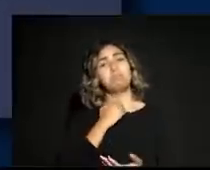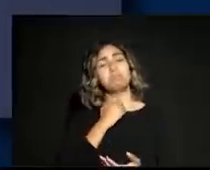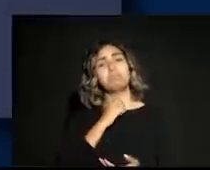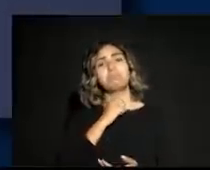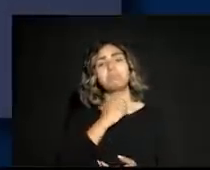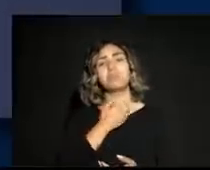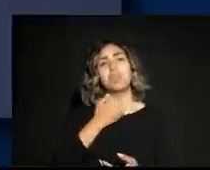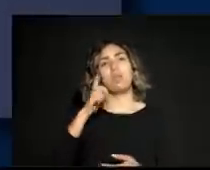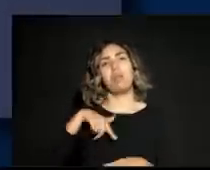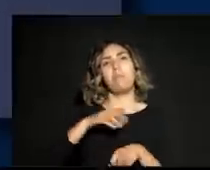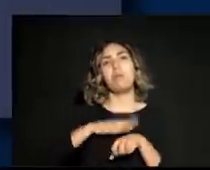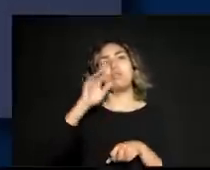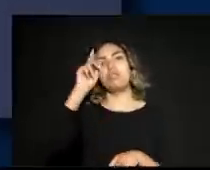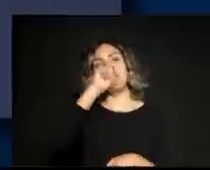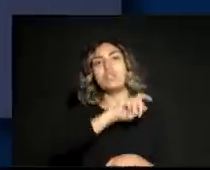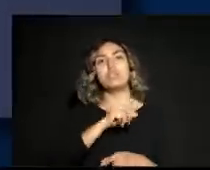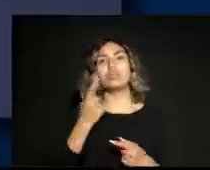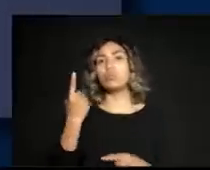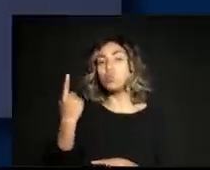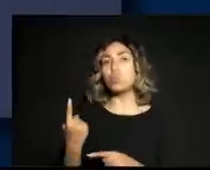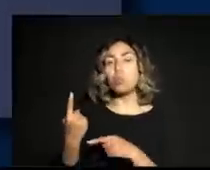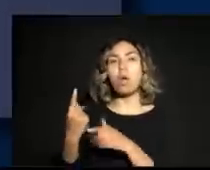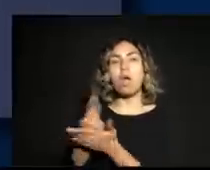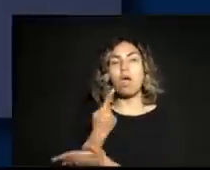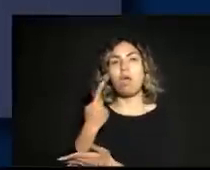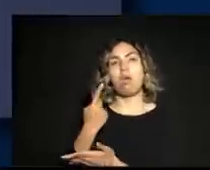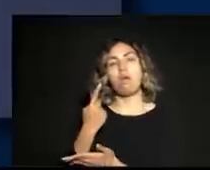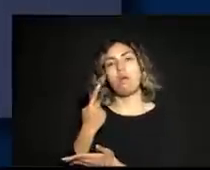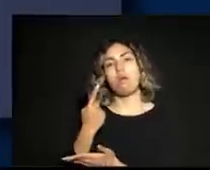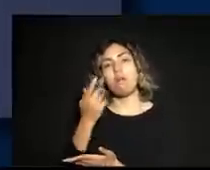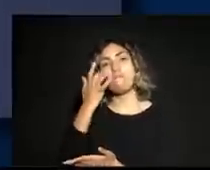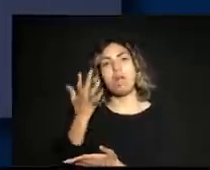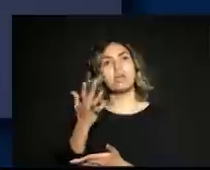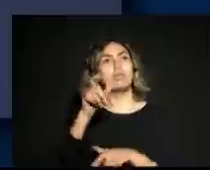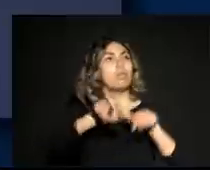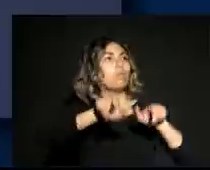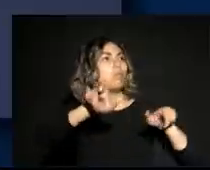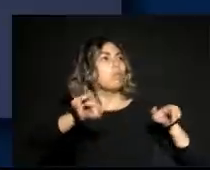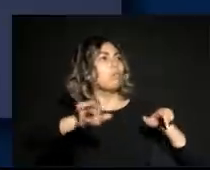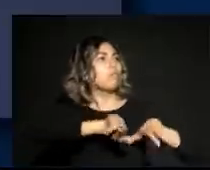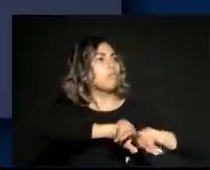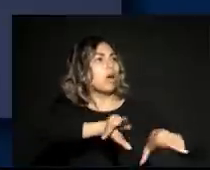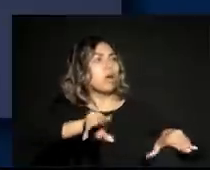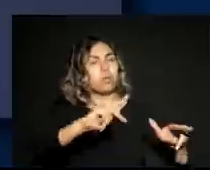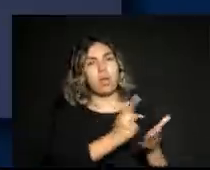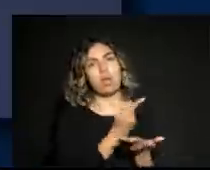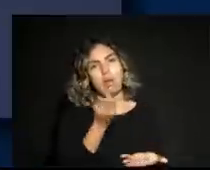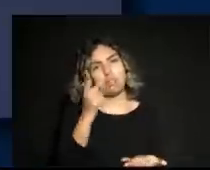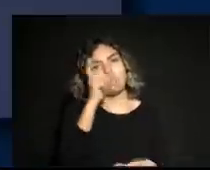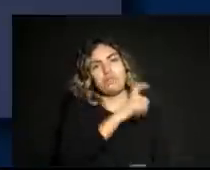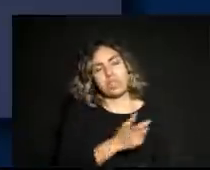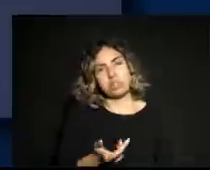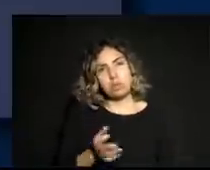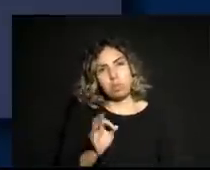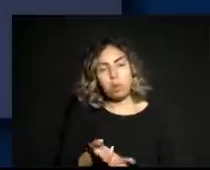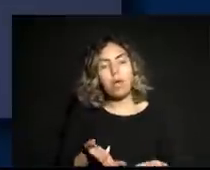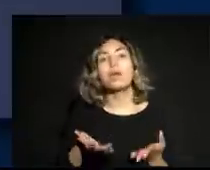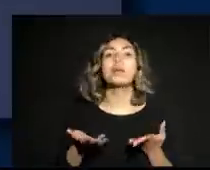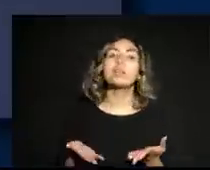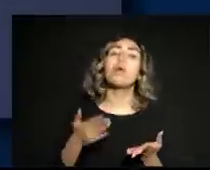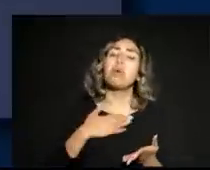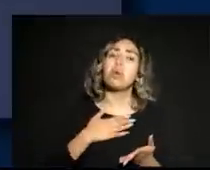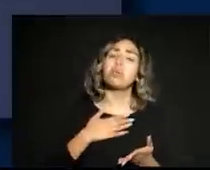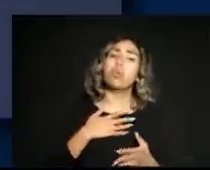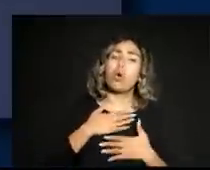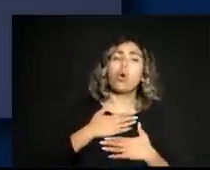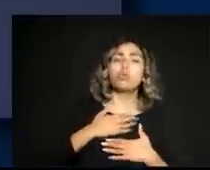é sempre muito maior do que 500 errarem do lado de carro então eu gosto vejo como